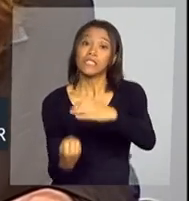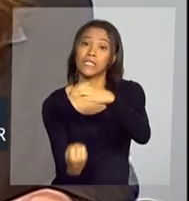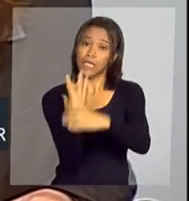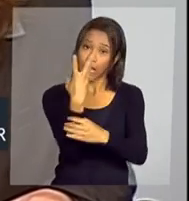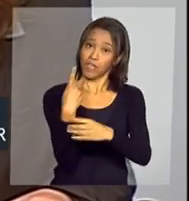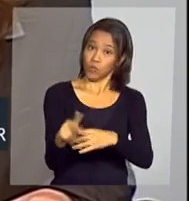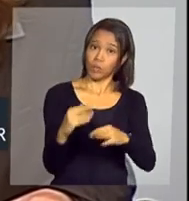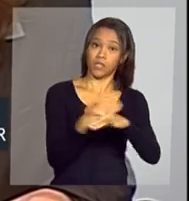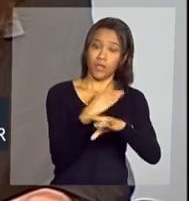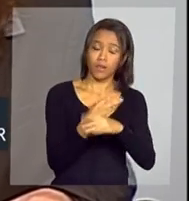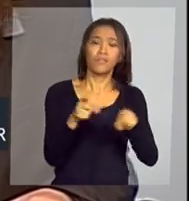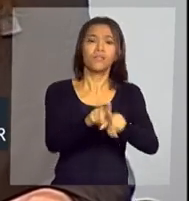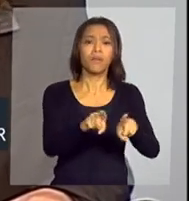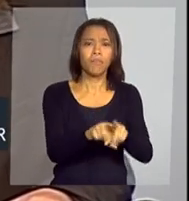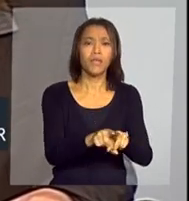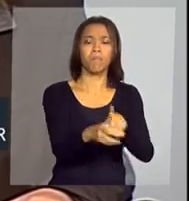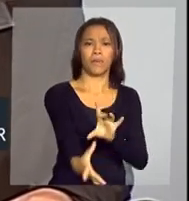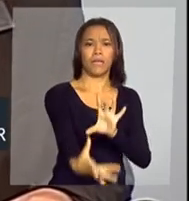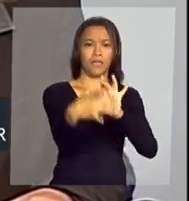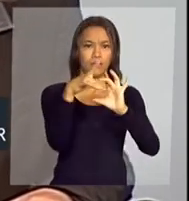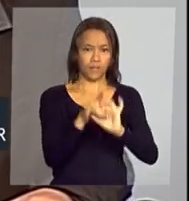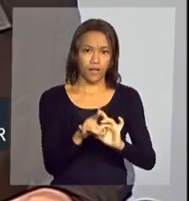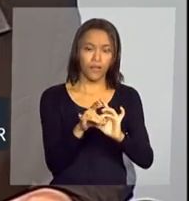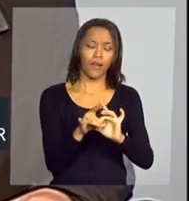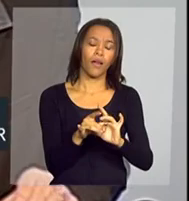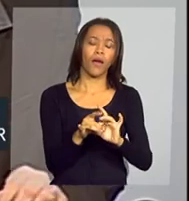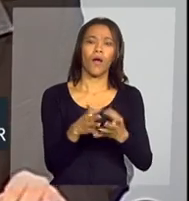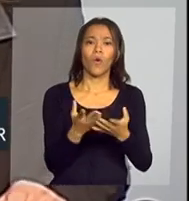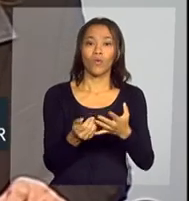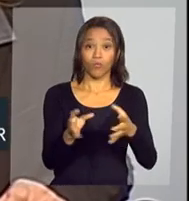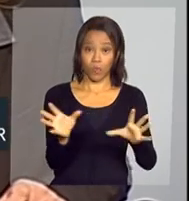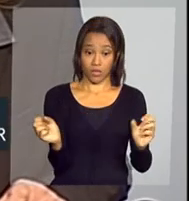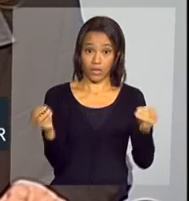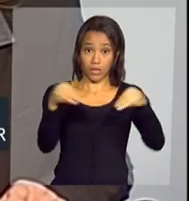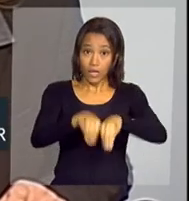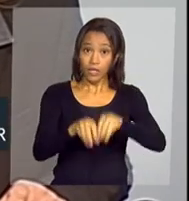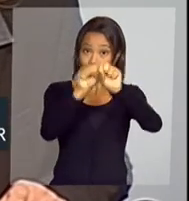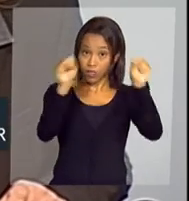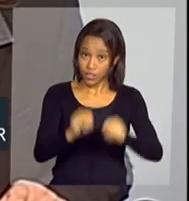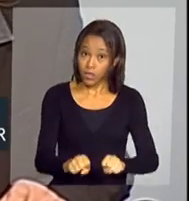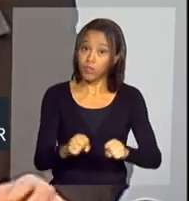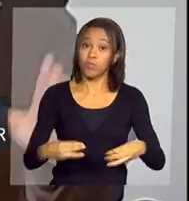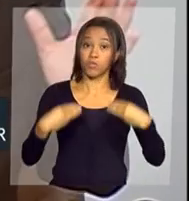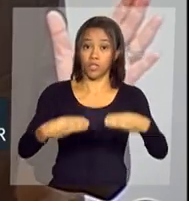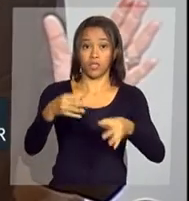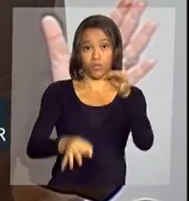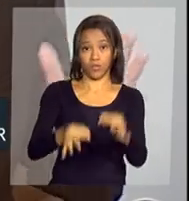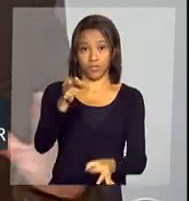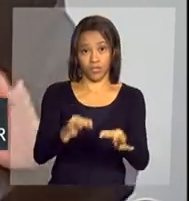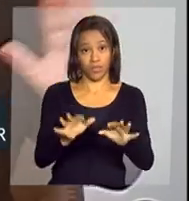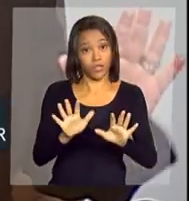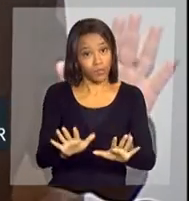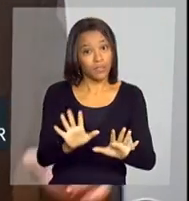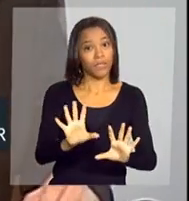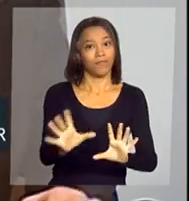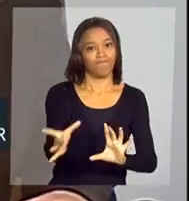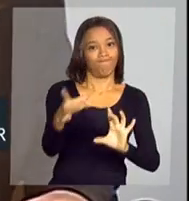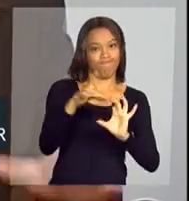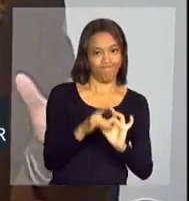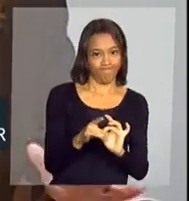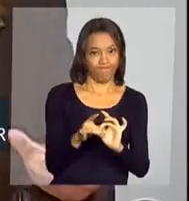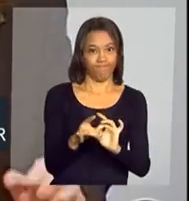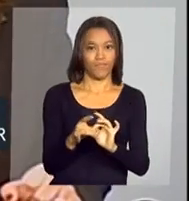quanto para integrar o PROCON daquela cidade ao sistema do Ministério da Justiça Então é por adesão então